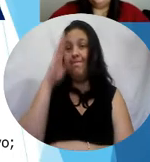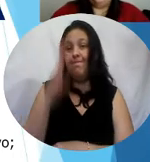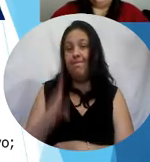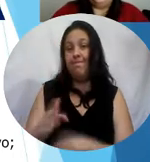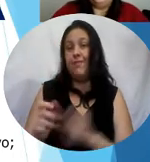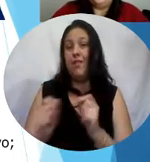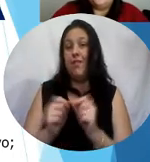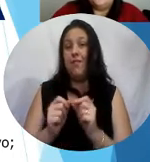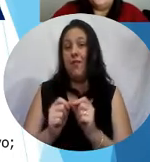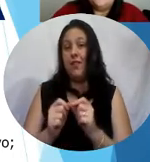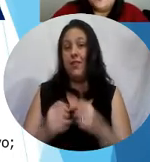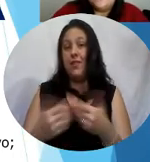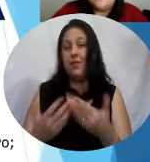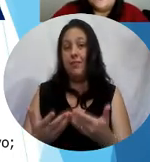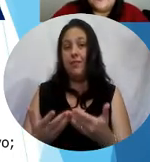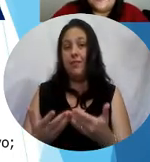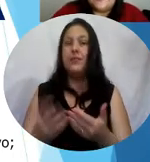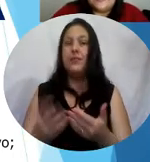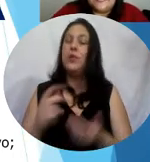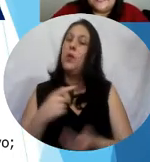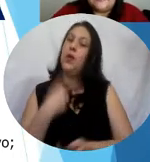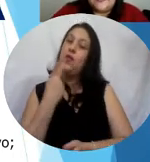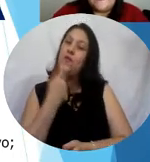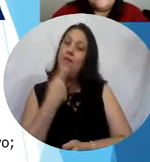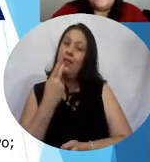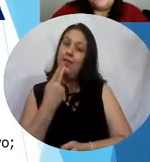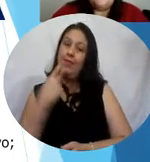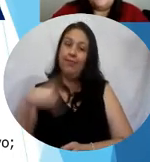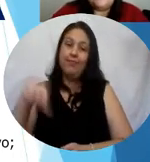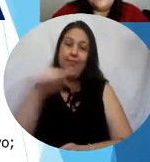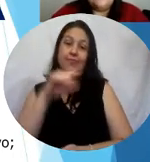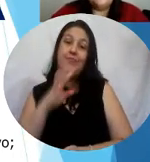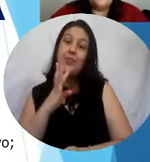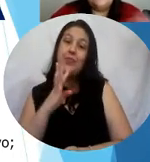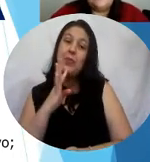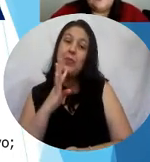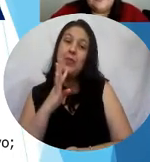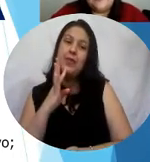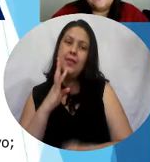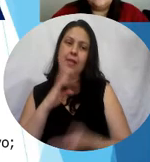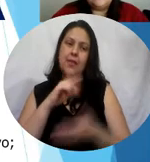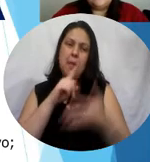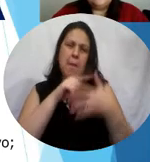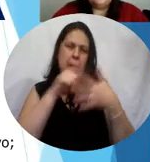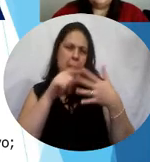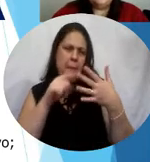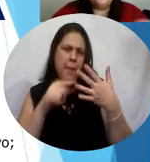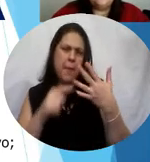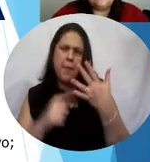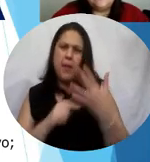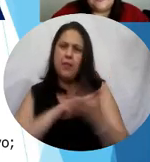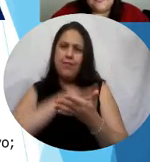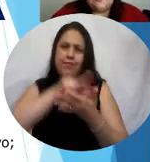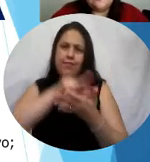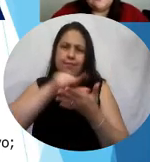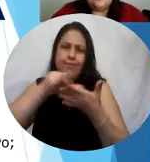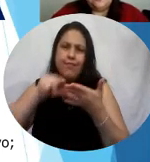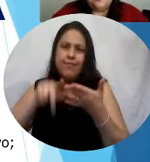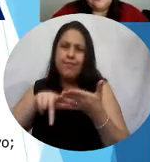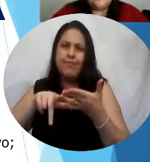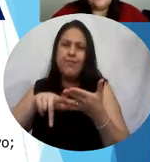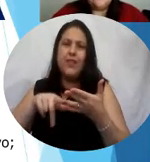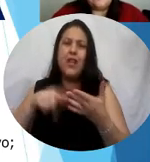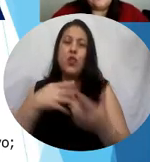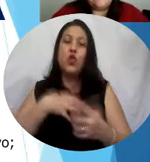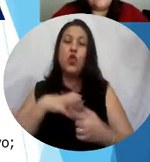E aí, como eu falei, eu deixei diversos sinais de alerta para que vocês conheçam, né? Estejam atentos a